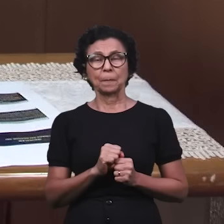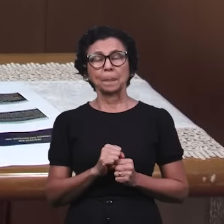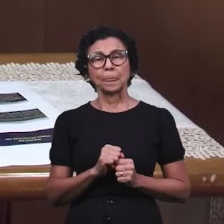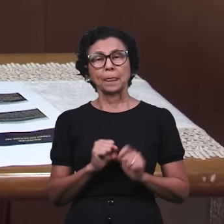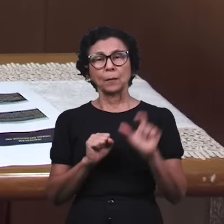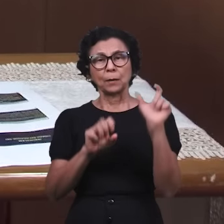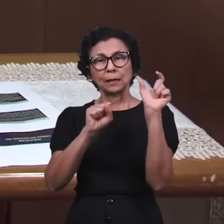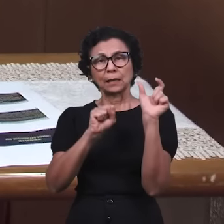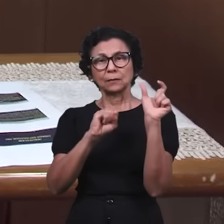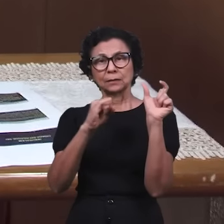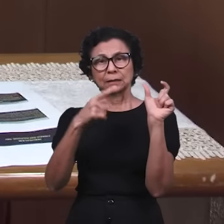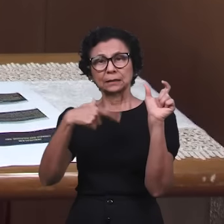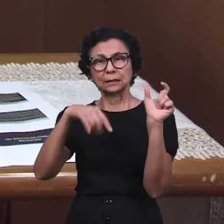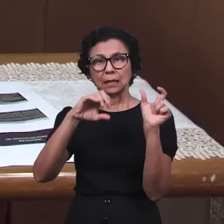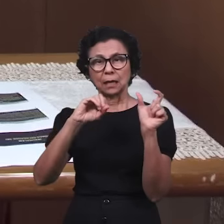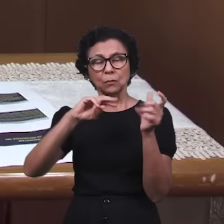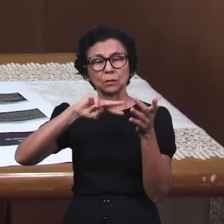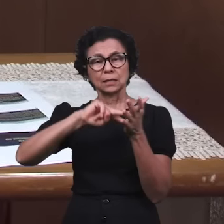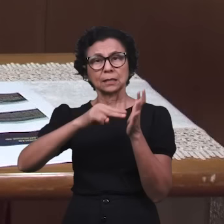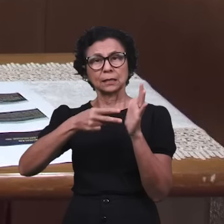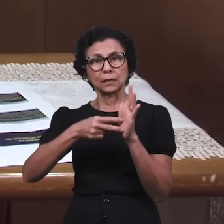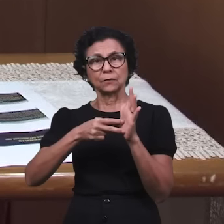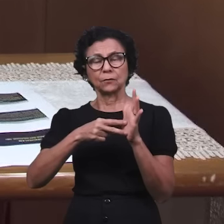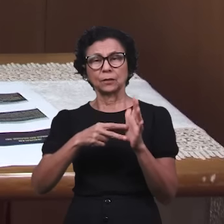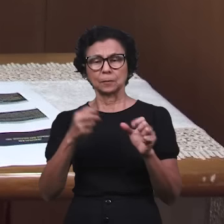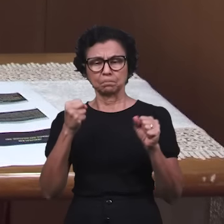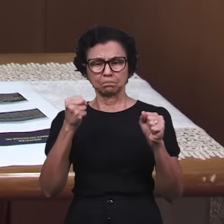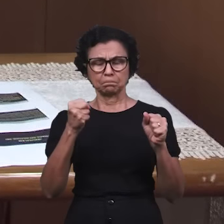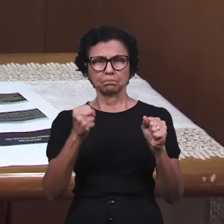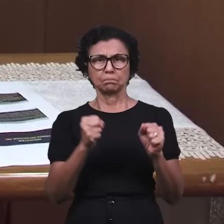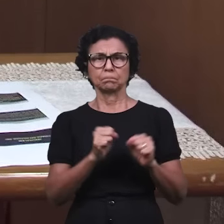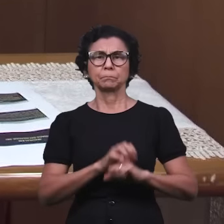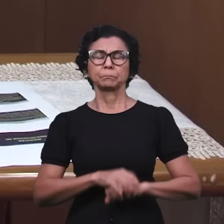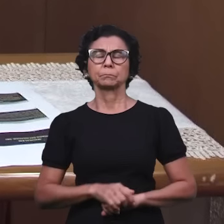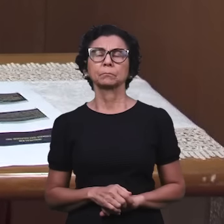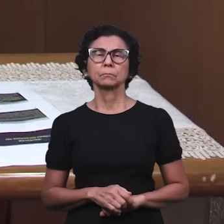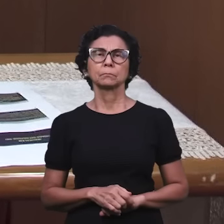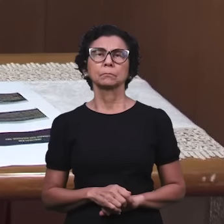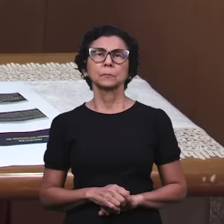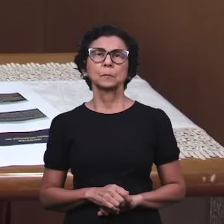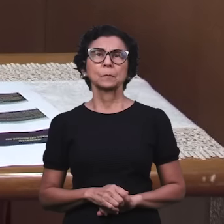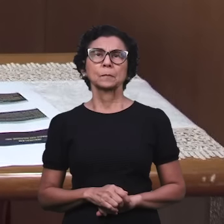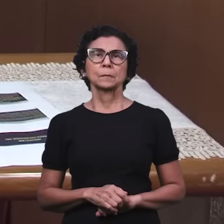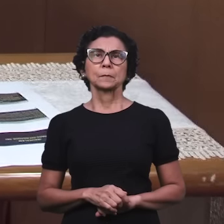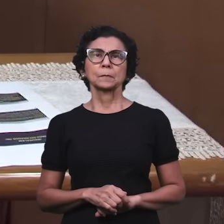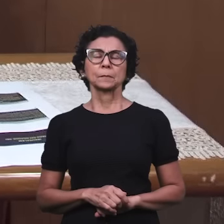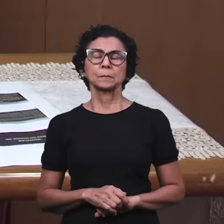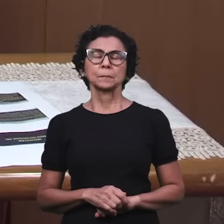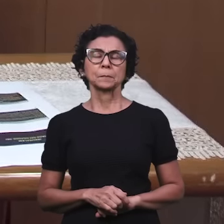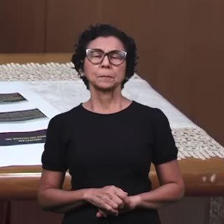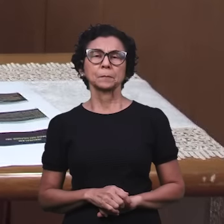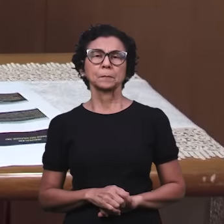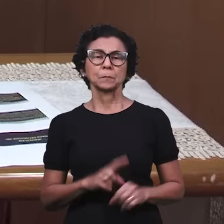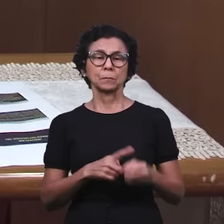palavra hebraica Tizion, que significa fortaleza. Não é? Então, a fortaleza de